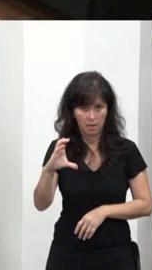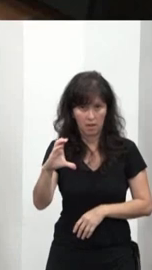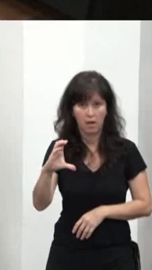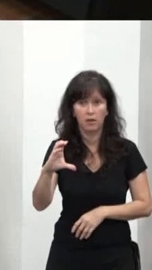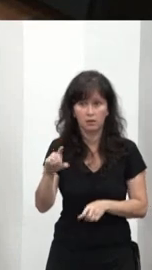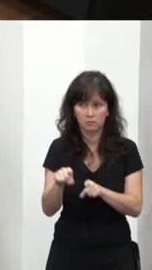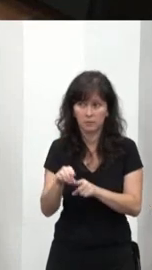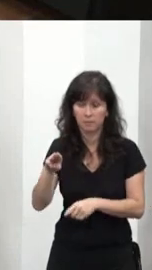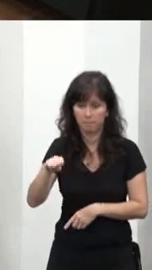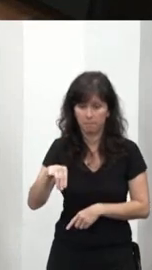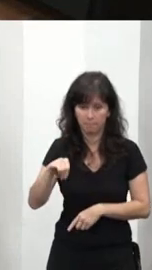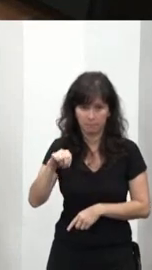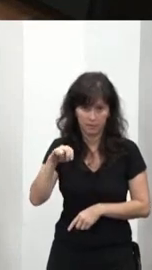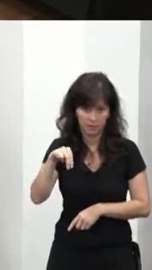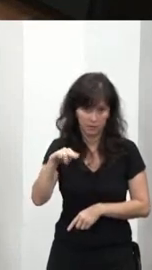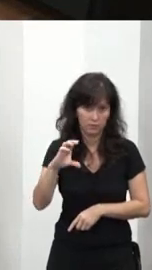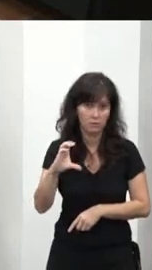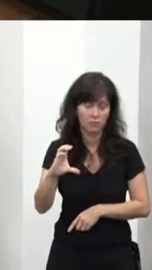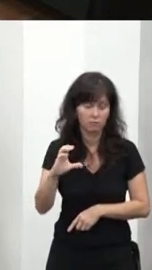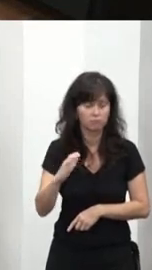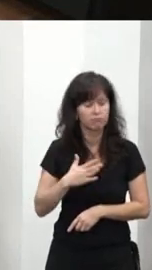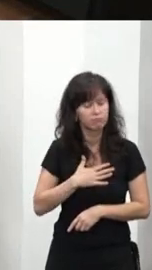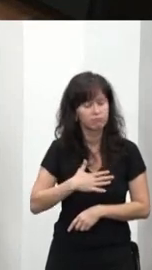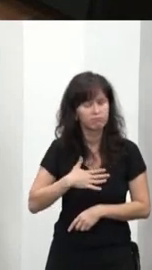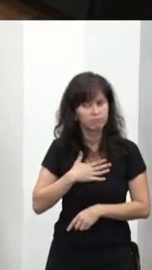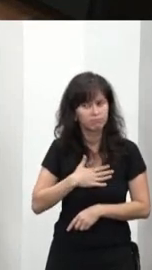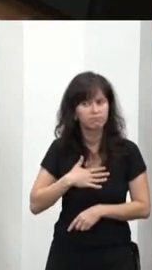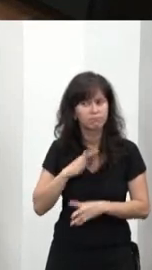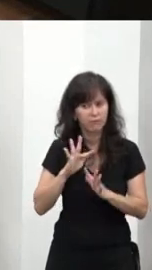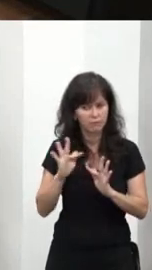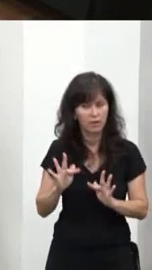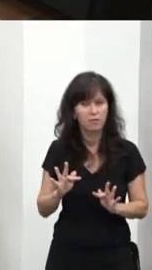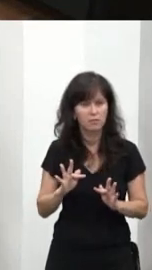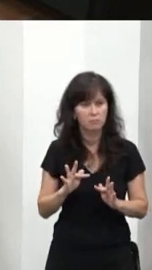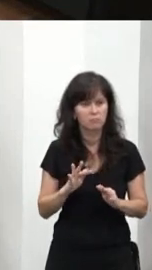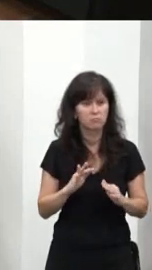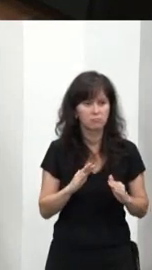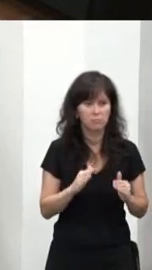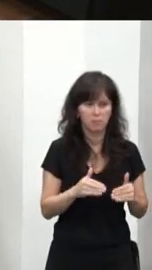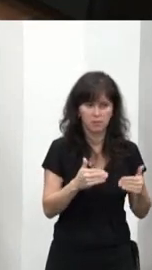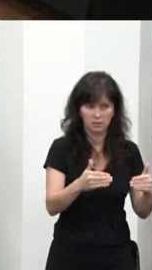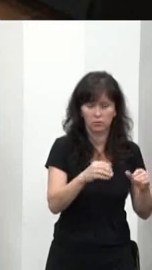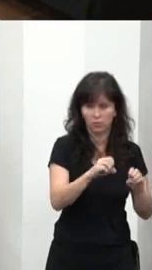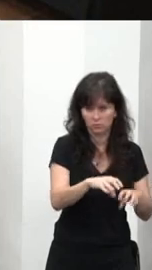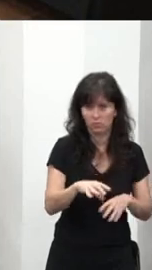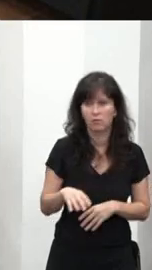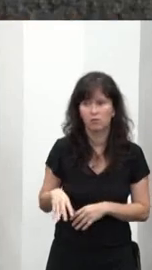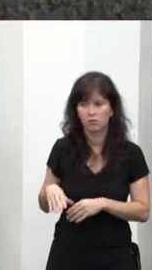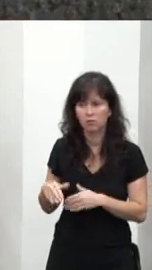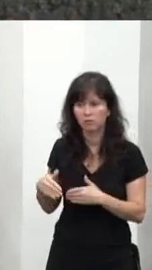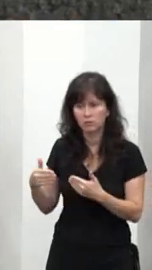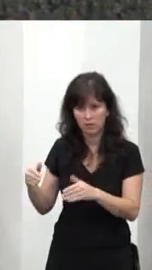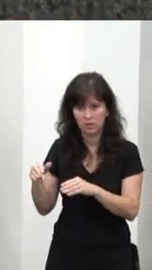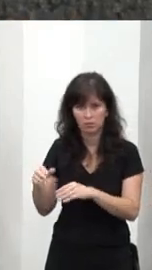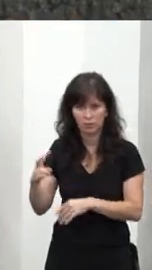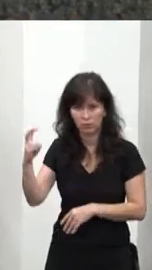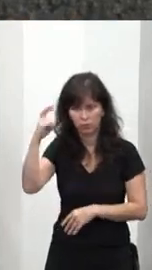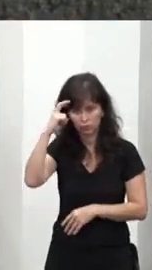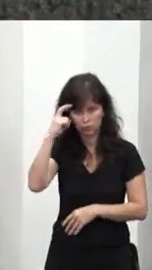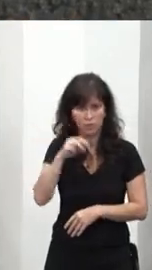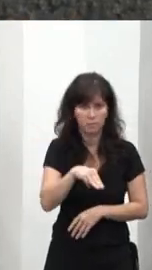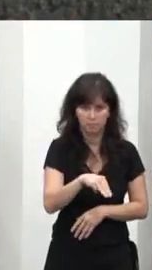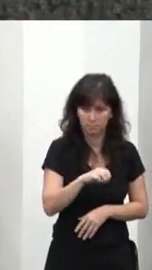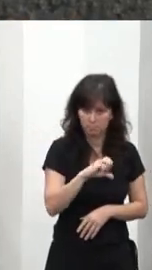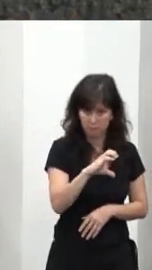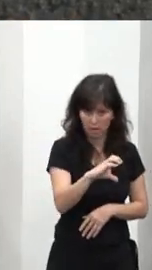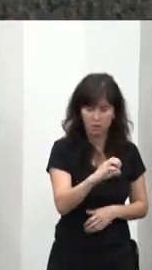fiquei muito muito feliz em ouvidos dois Ministérios essa questão da burocracia no mec por exemplo